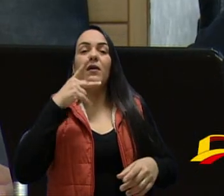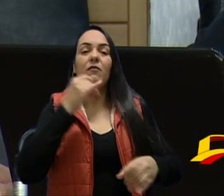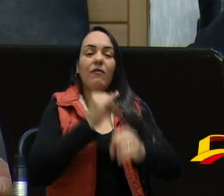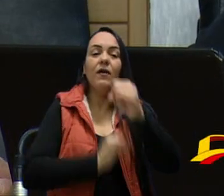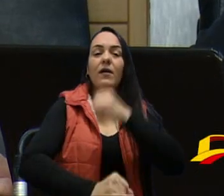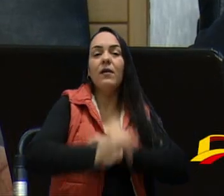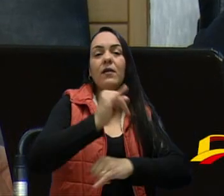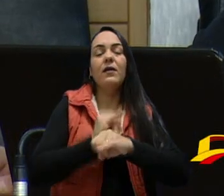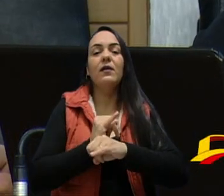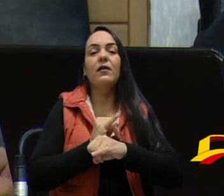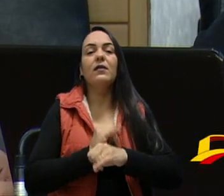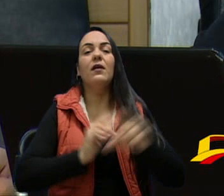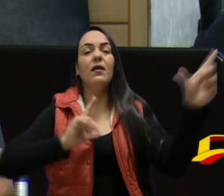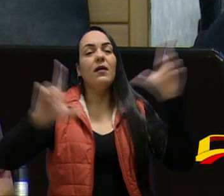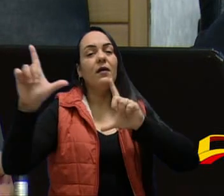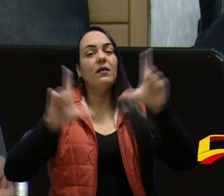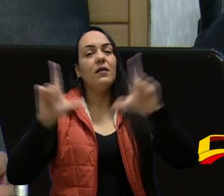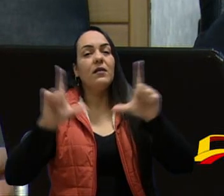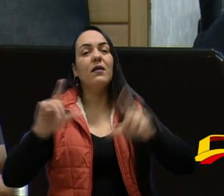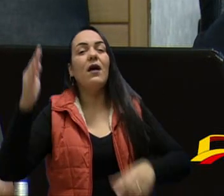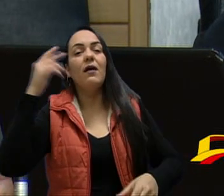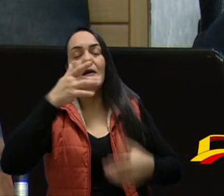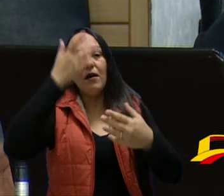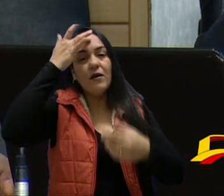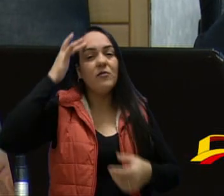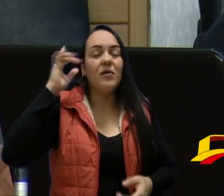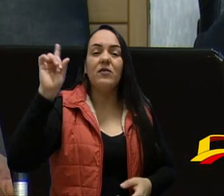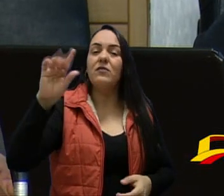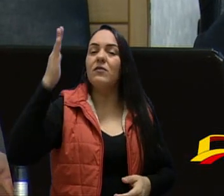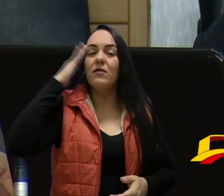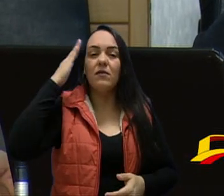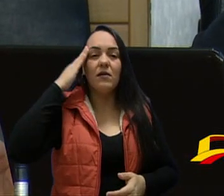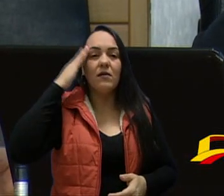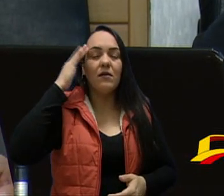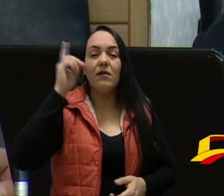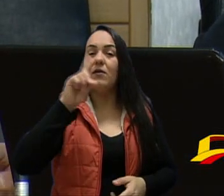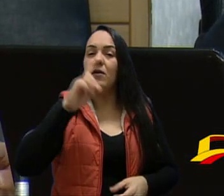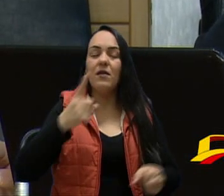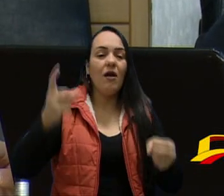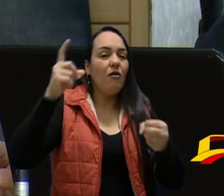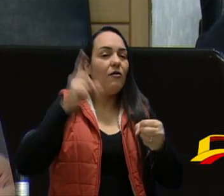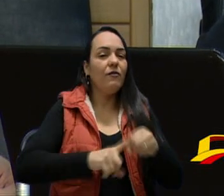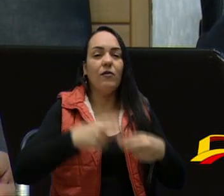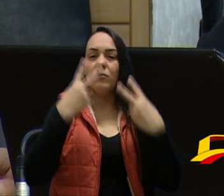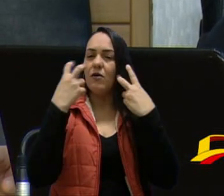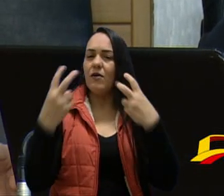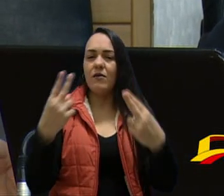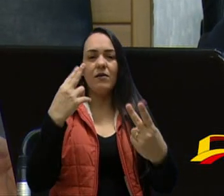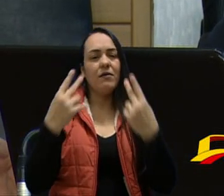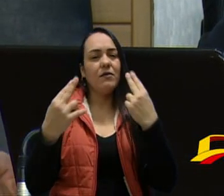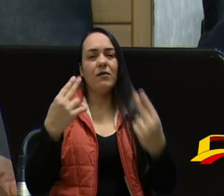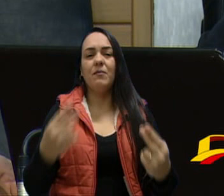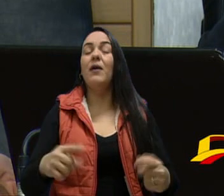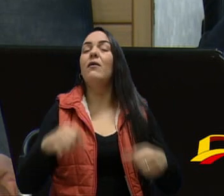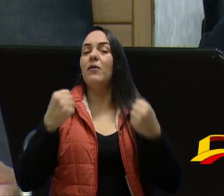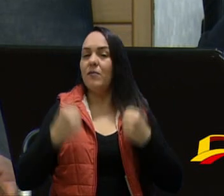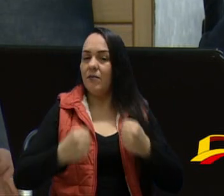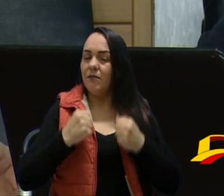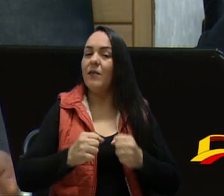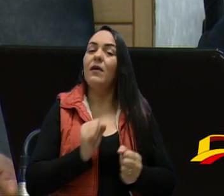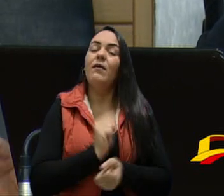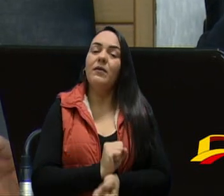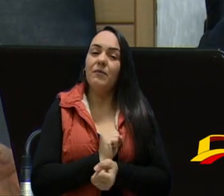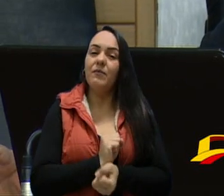com o municipal para que as pessoas entendam que não voltou ao normal que é para permanecer em casa quem deve